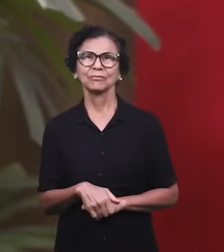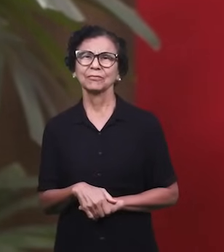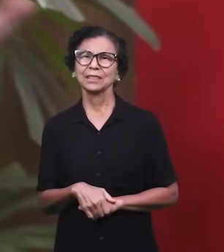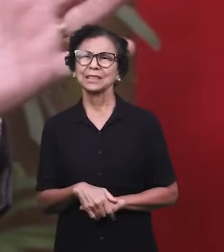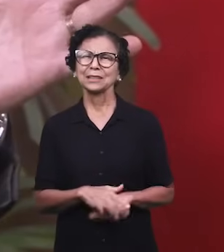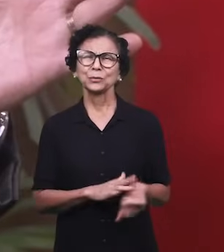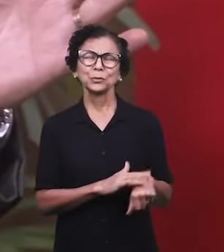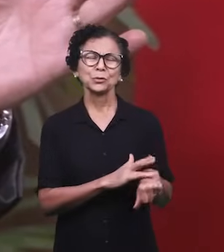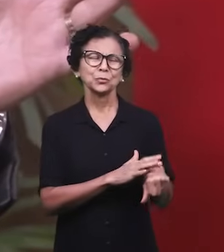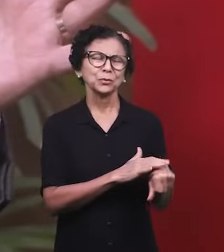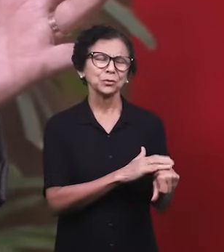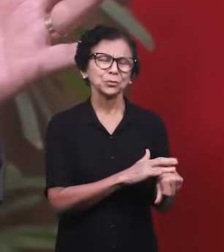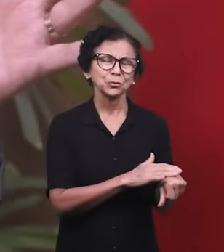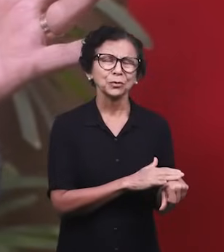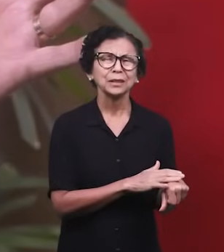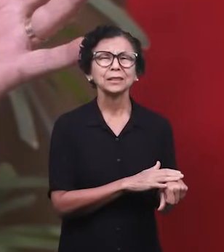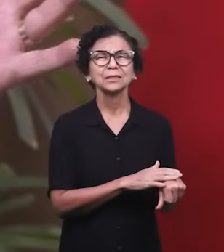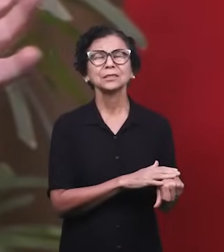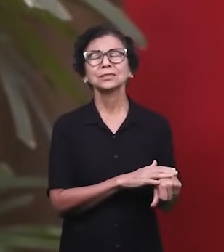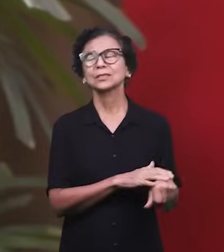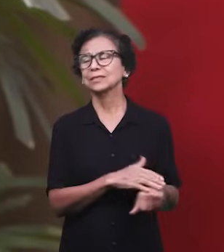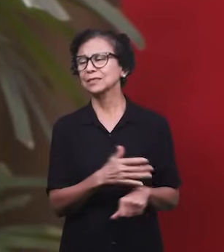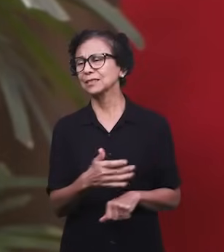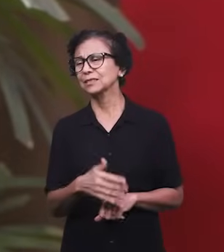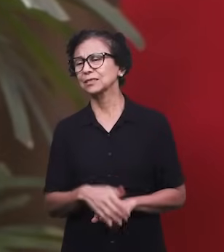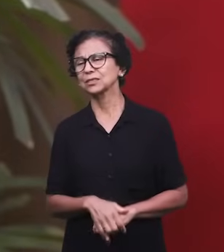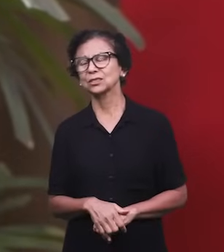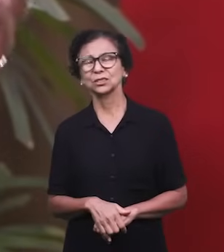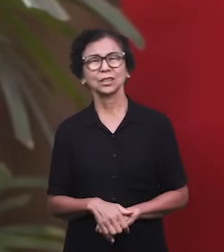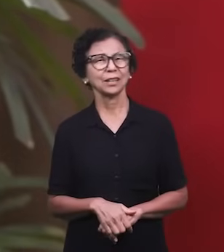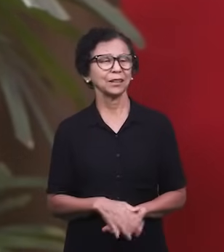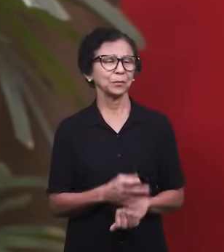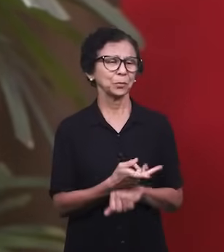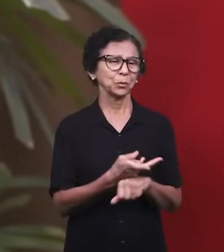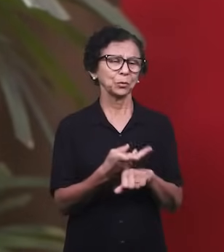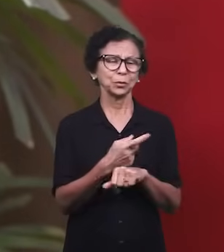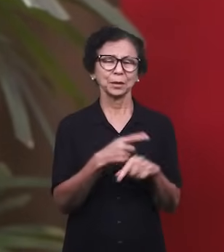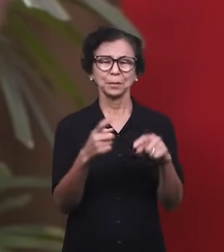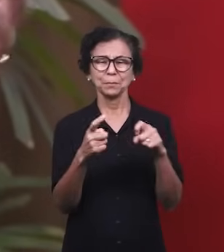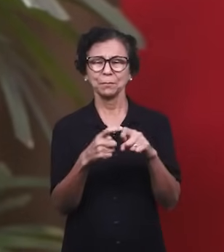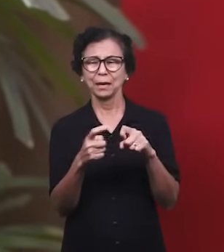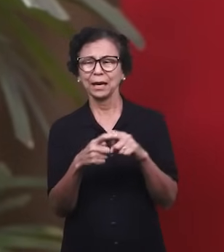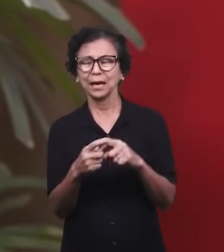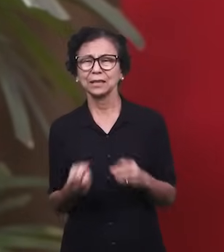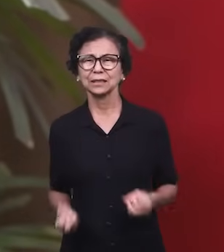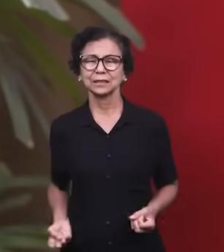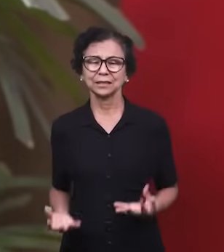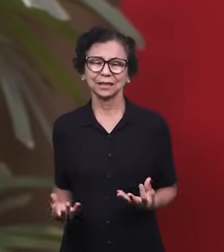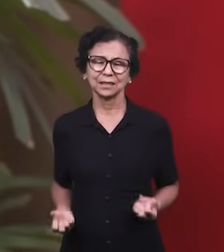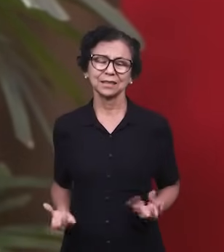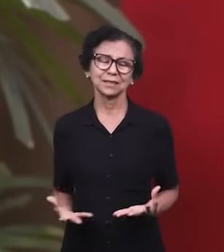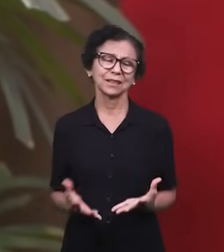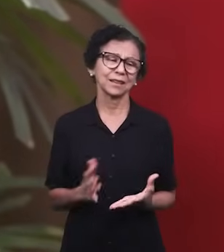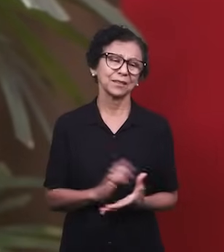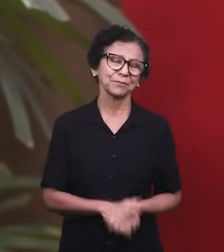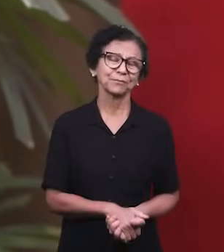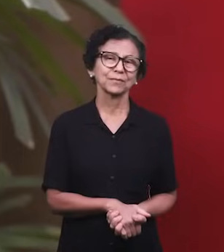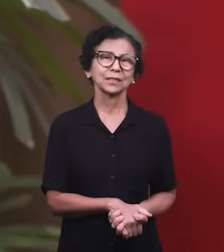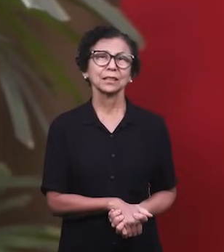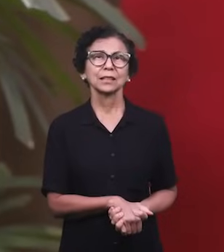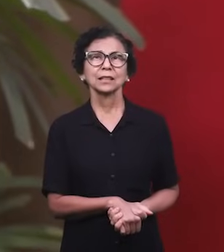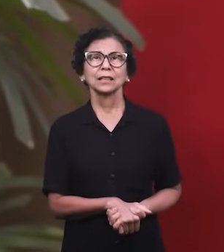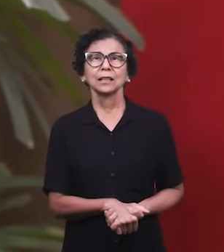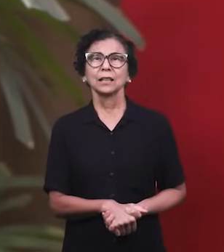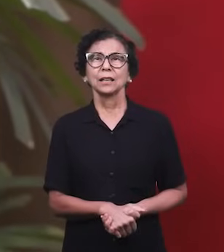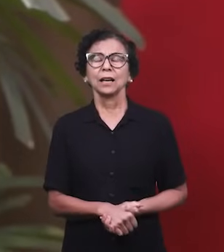mais solução para a situação dela. Já tinha apelado para tudo, já tinha gasto com todos os médicos e tudo. Cheguei em casa, coloquei